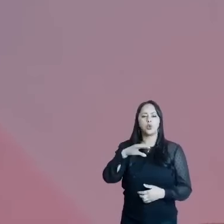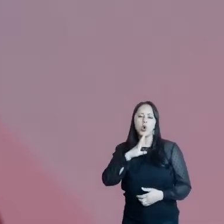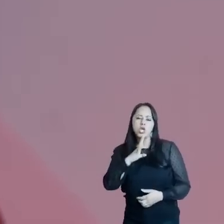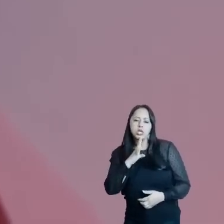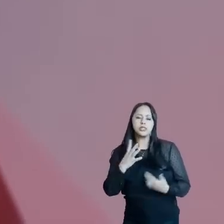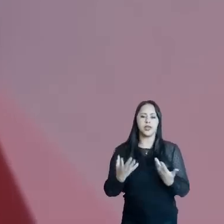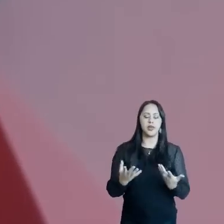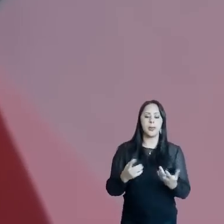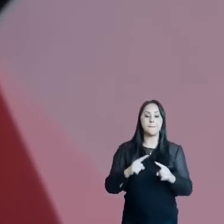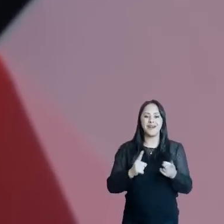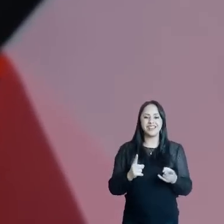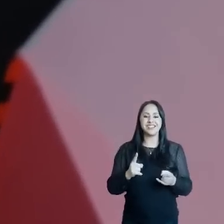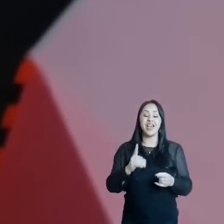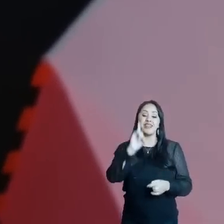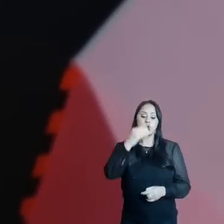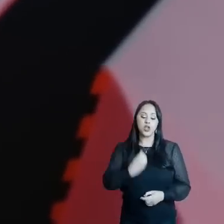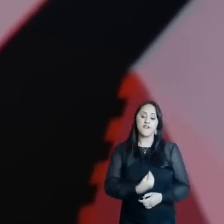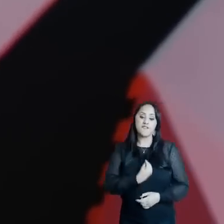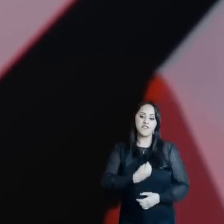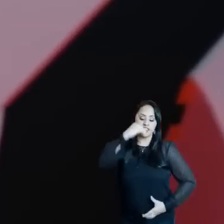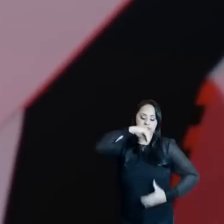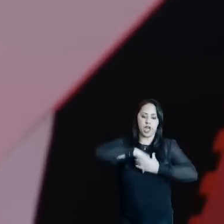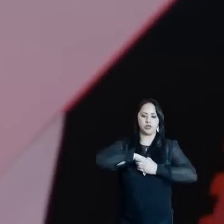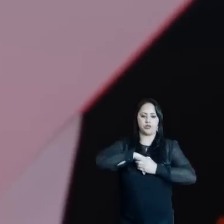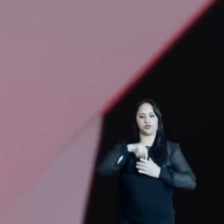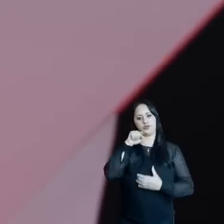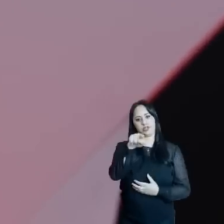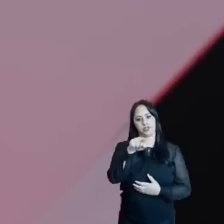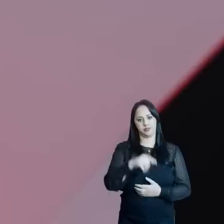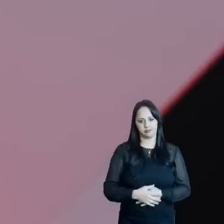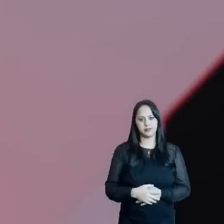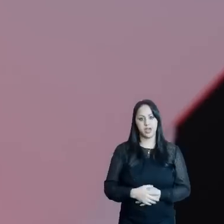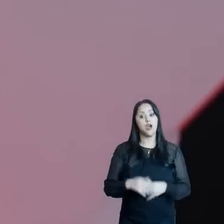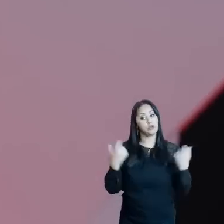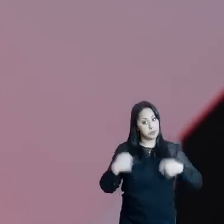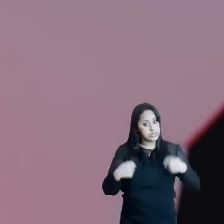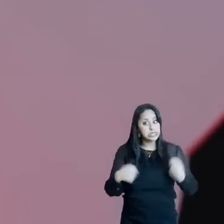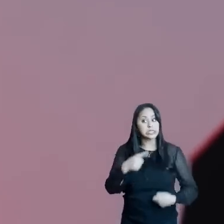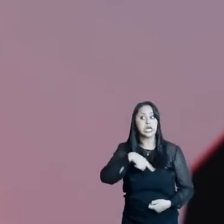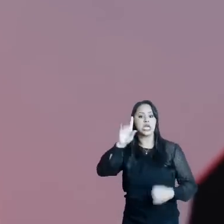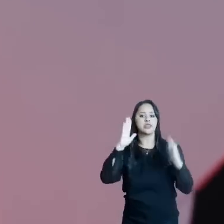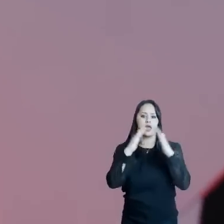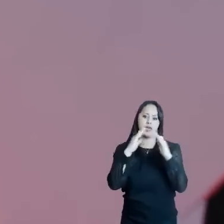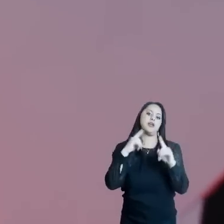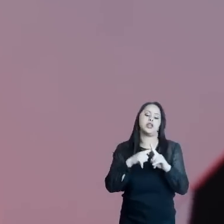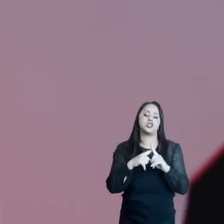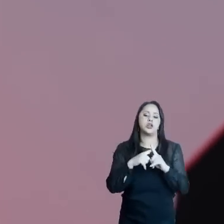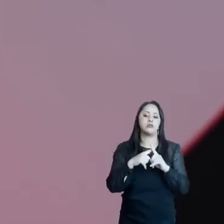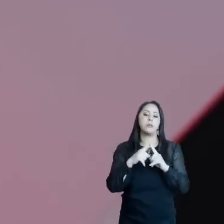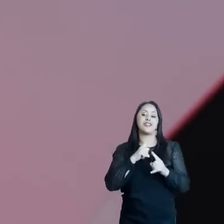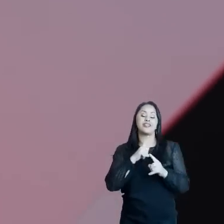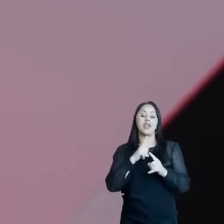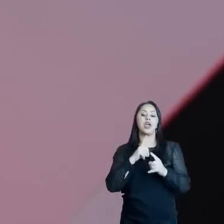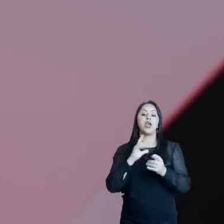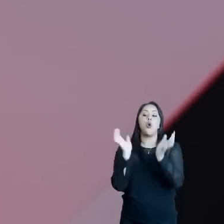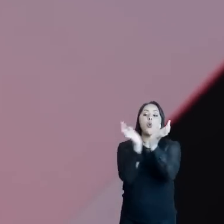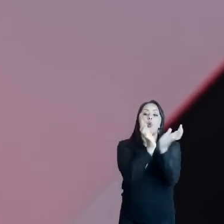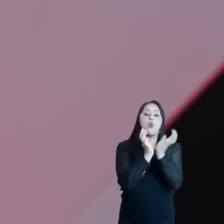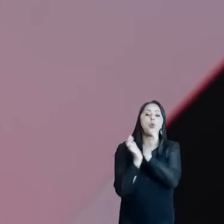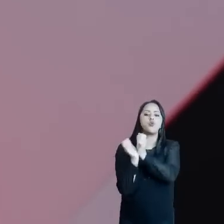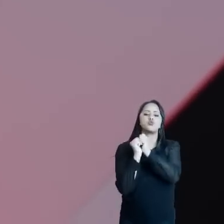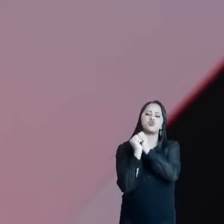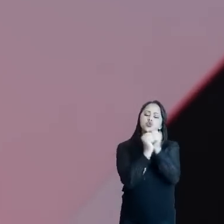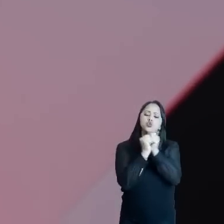para você aprender sobre quem você é. É preciso ir à igreja para você edificar o seu corpo, porque você é um